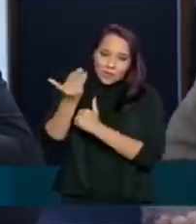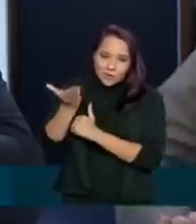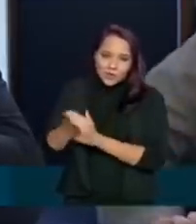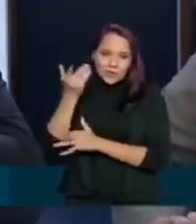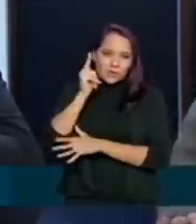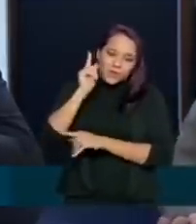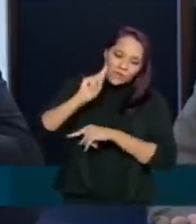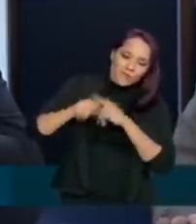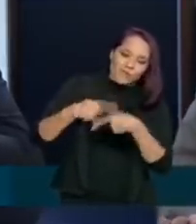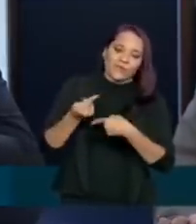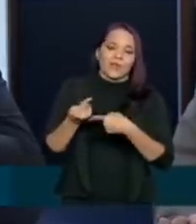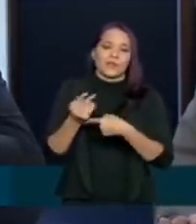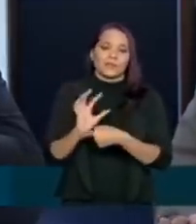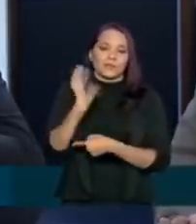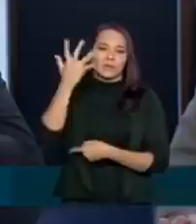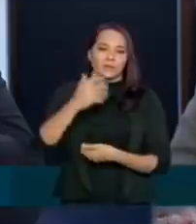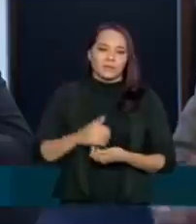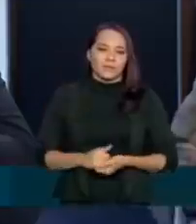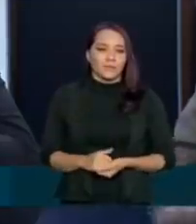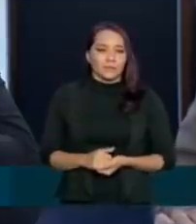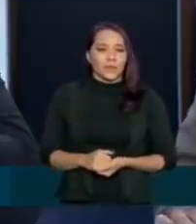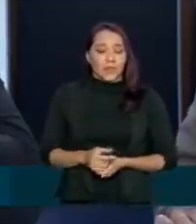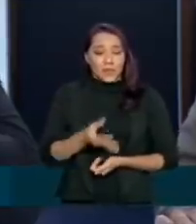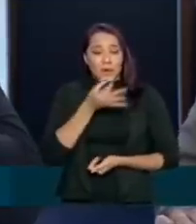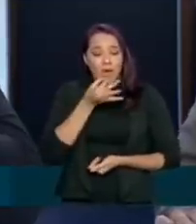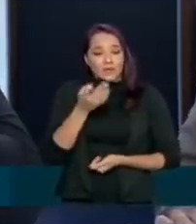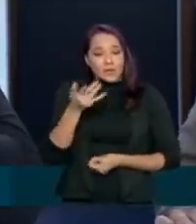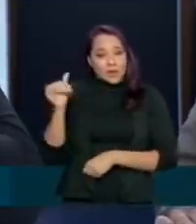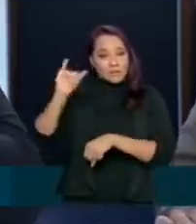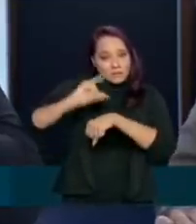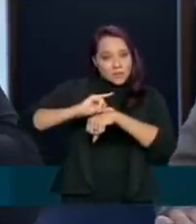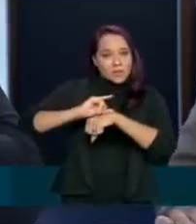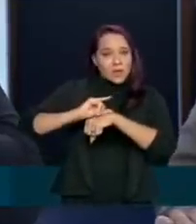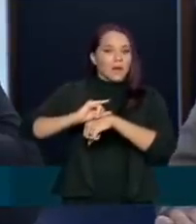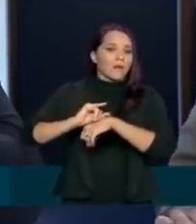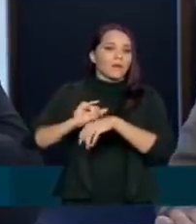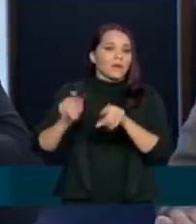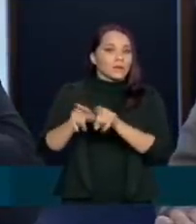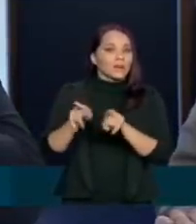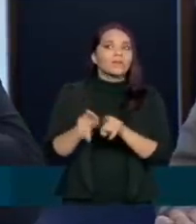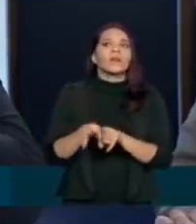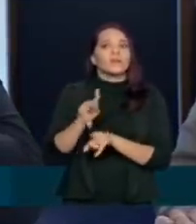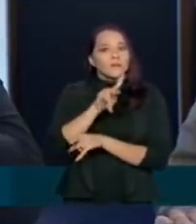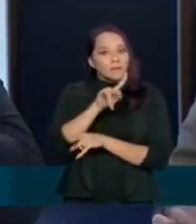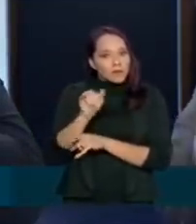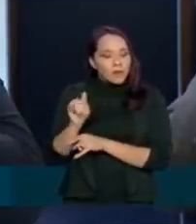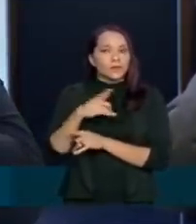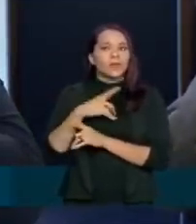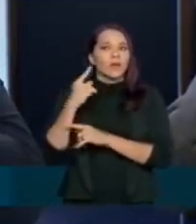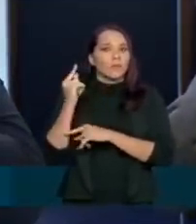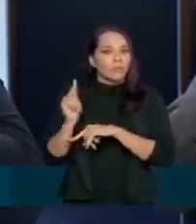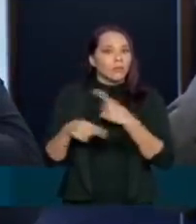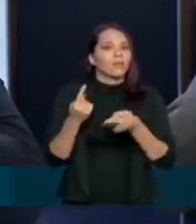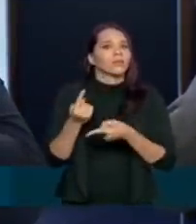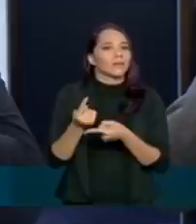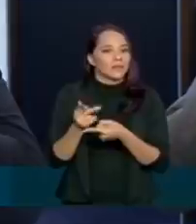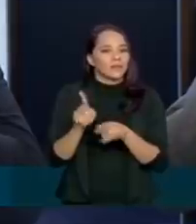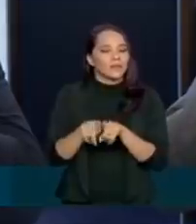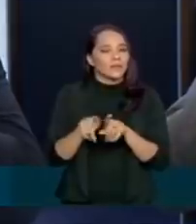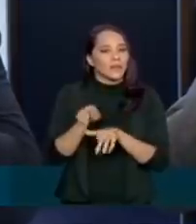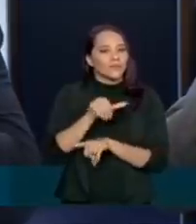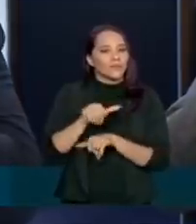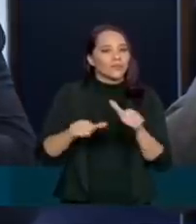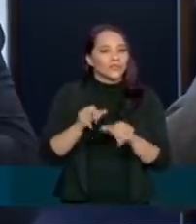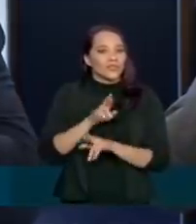o quadro. Eu acredito que o quadro das capitais e regiões metropolitanas está praticamente revertido e isso faz